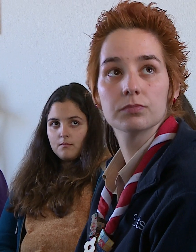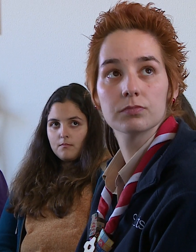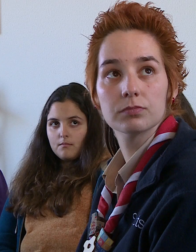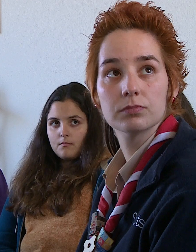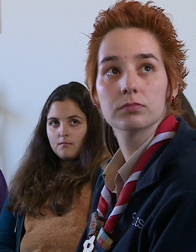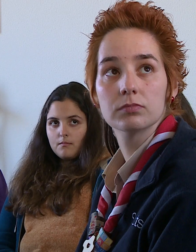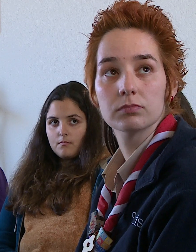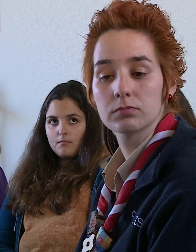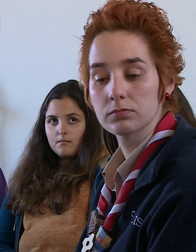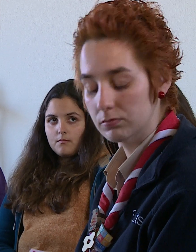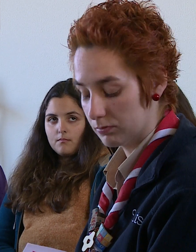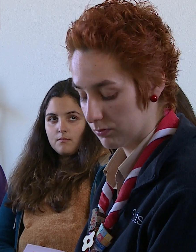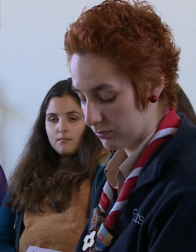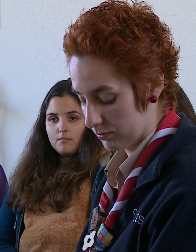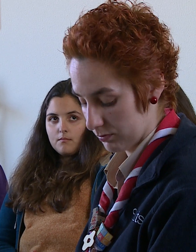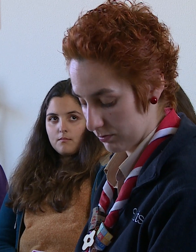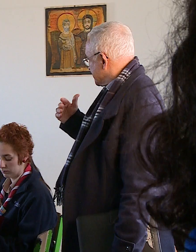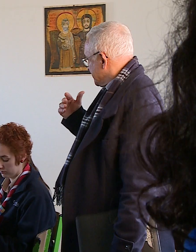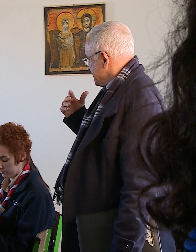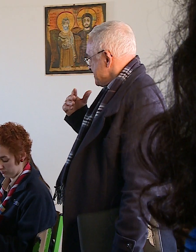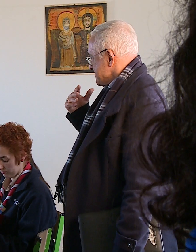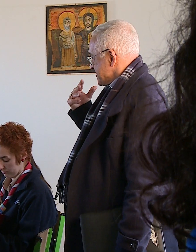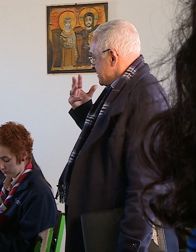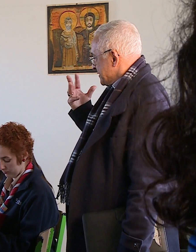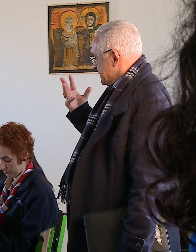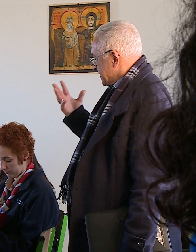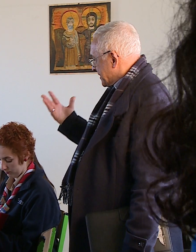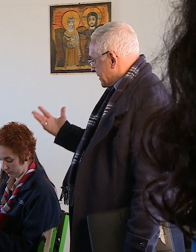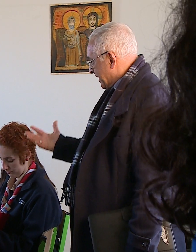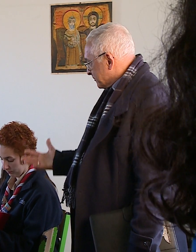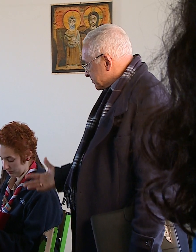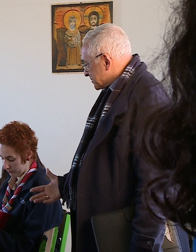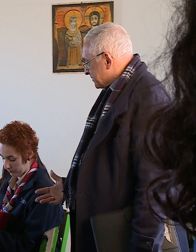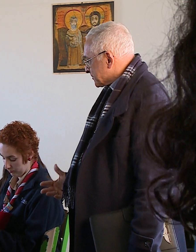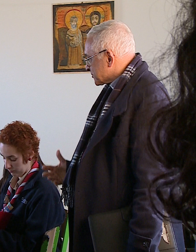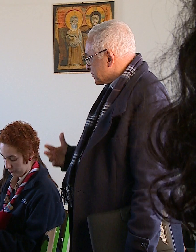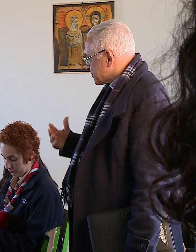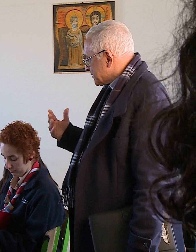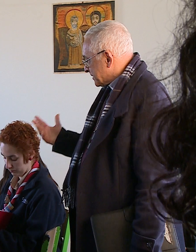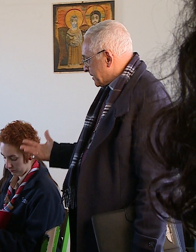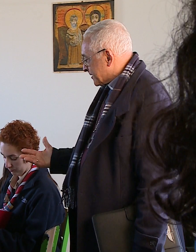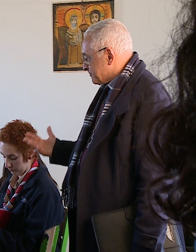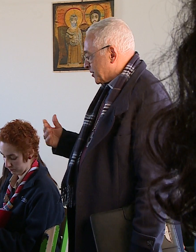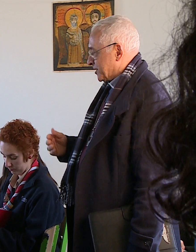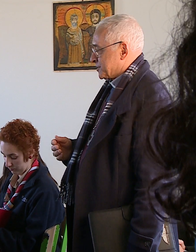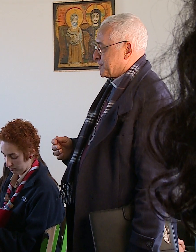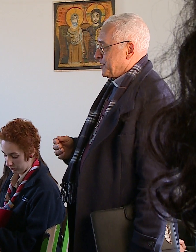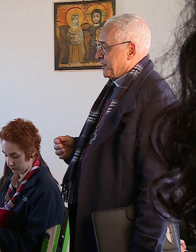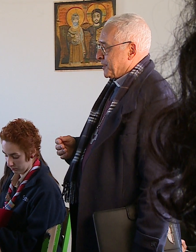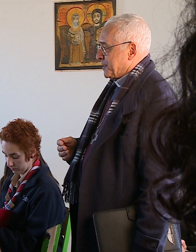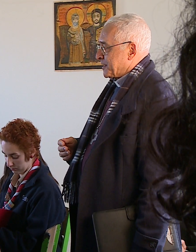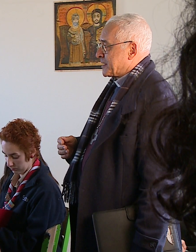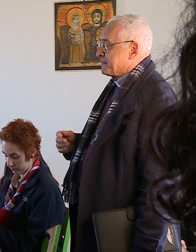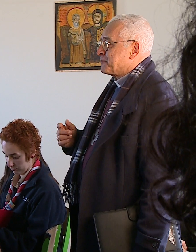iniciativas dos jovens e a sua capacidade de criar. A catequese tem de levar a caminhos e não apenas a uma lição de